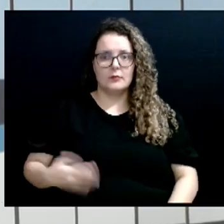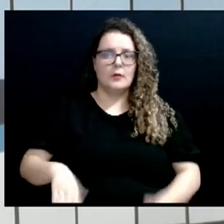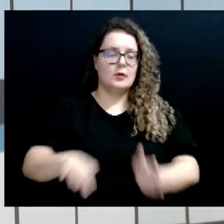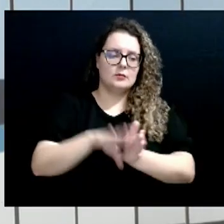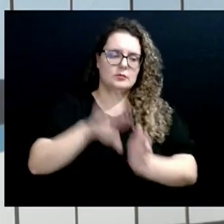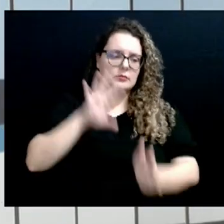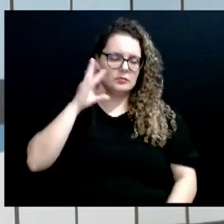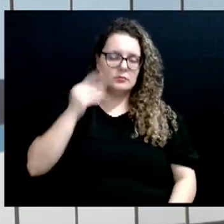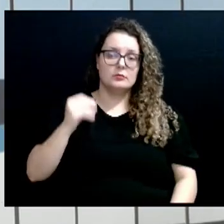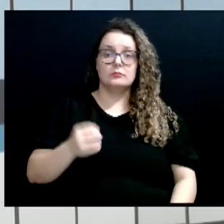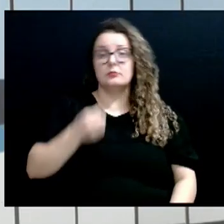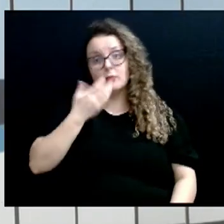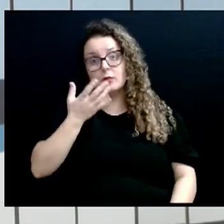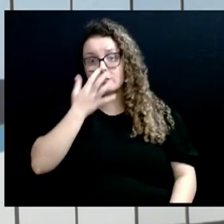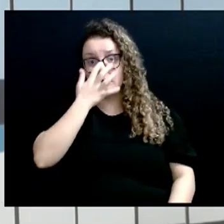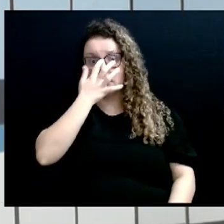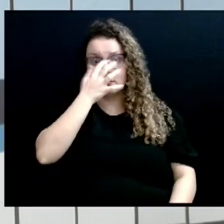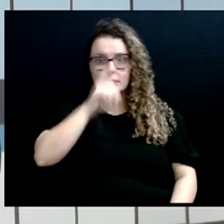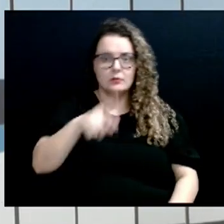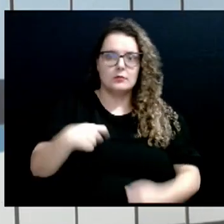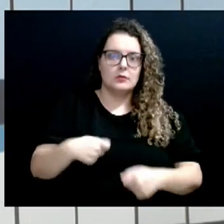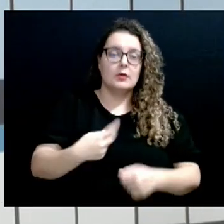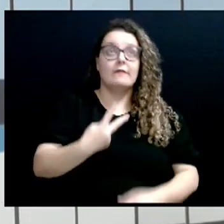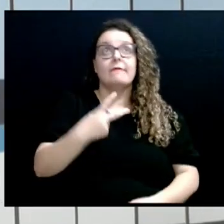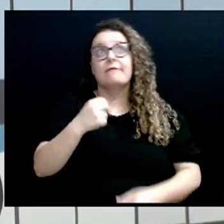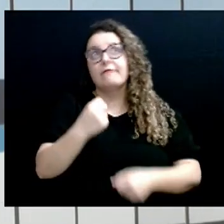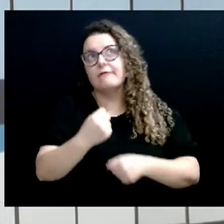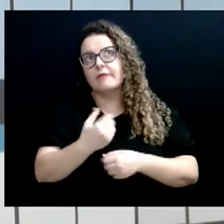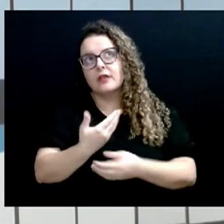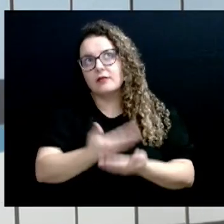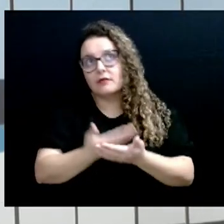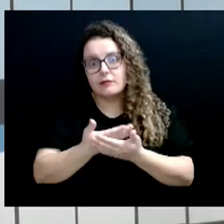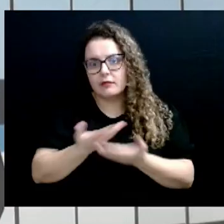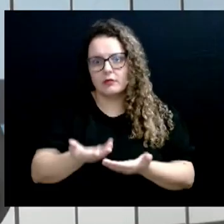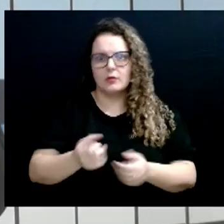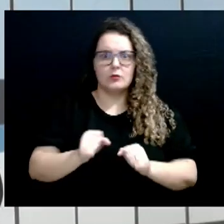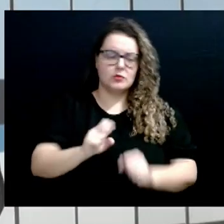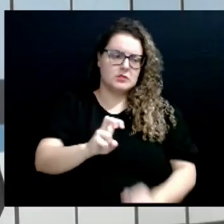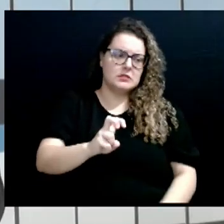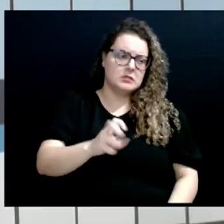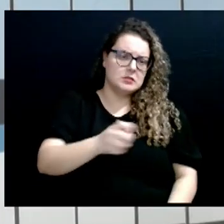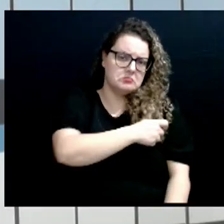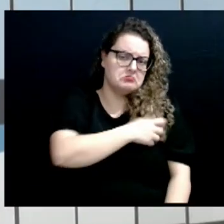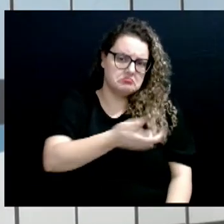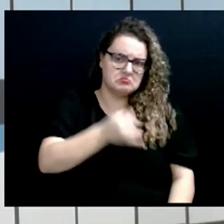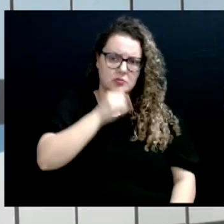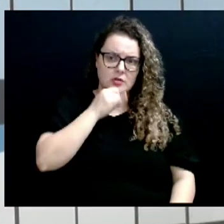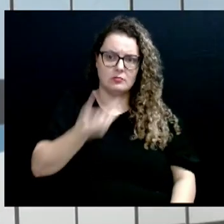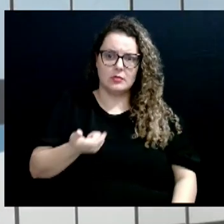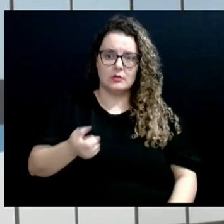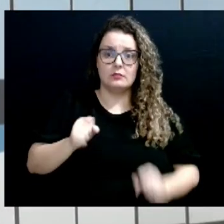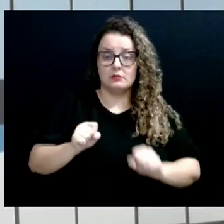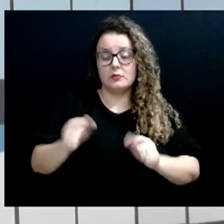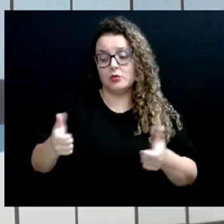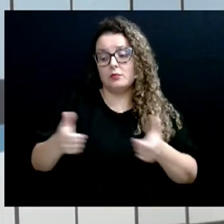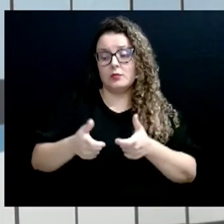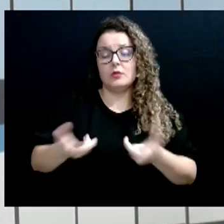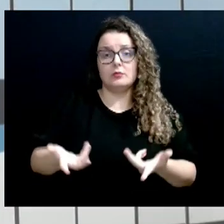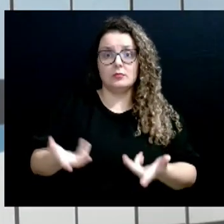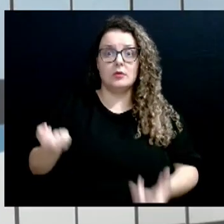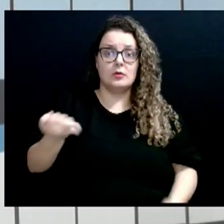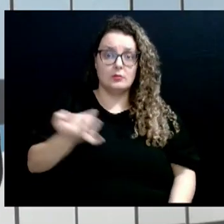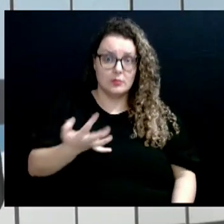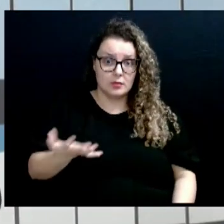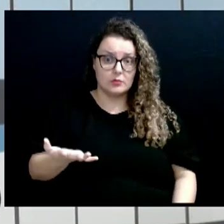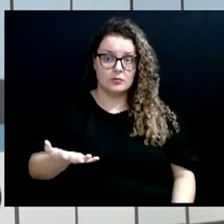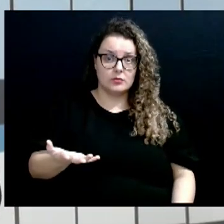e não precisa fazer 20 aulas. Essa pessoa, por exemplo, poderia fazer 5 aulas. Então dá para diminuir essa quantidade de aulas, dá para